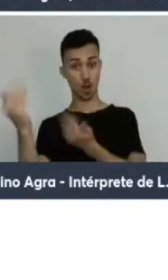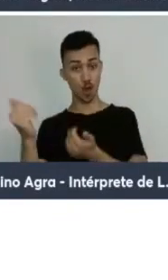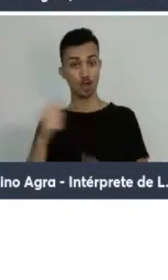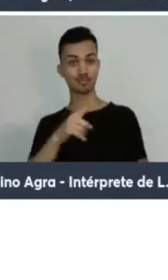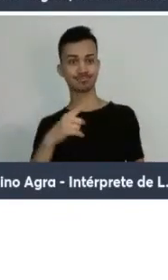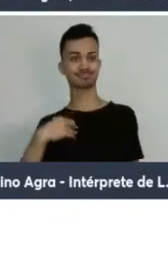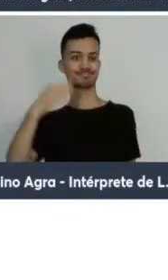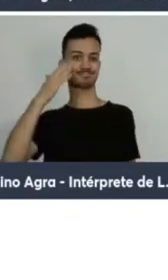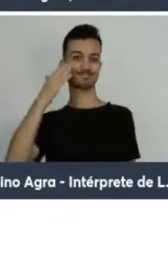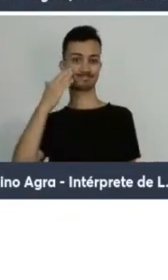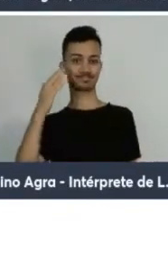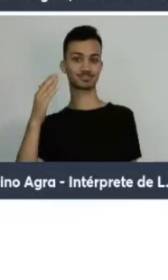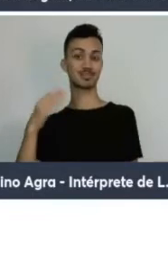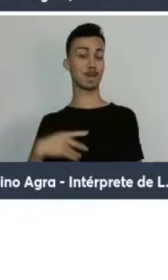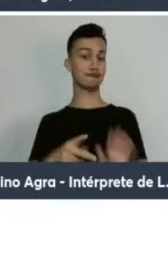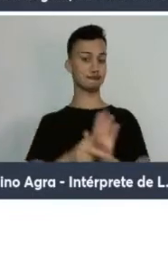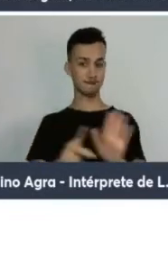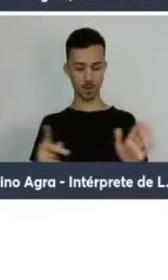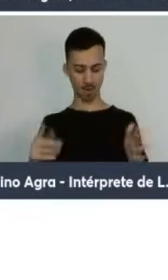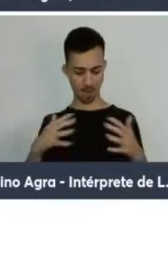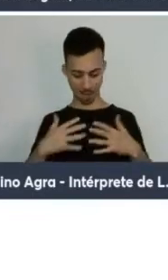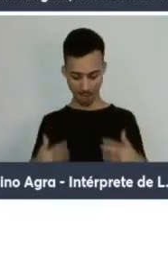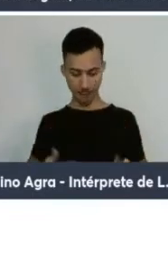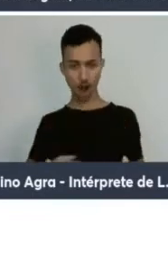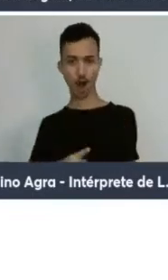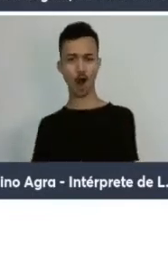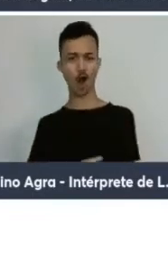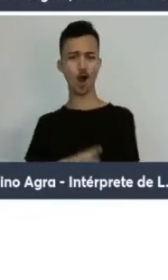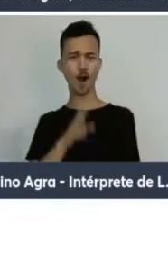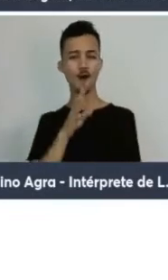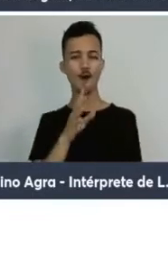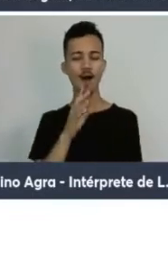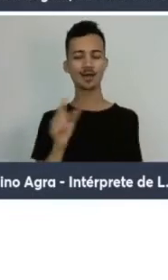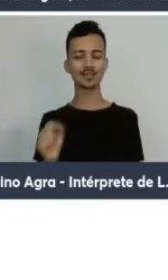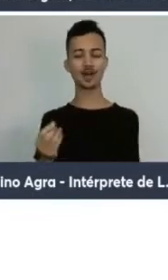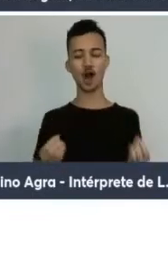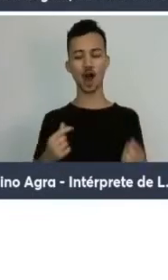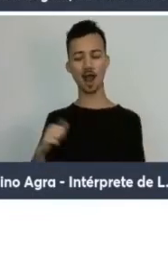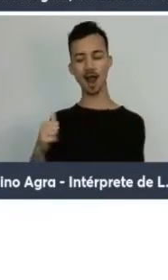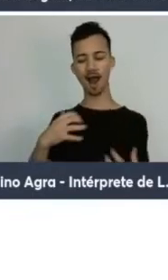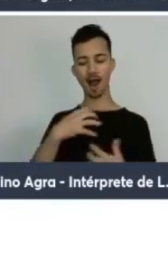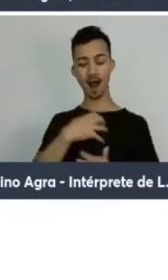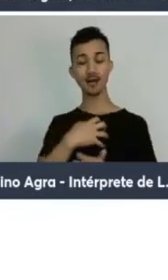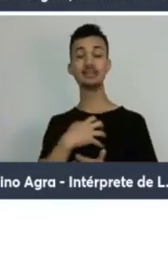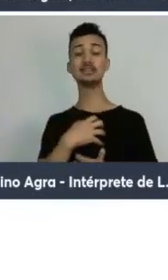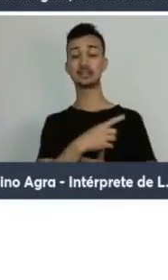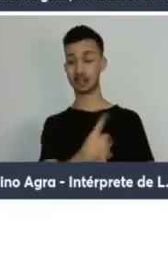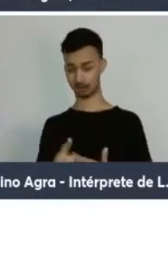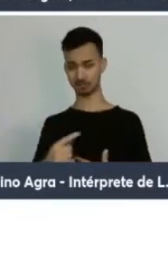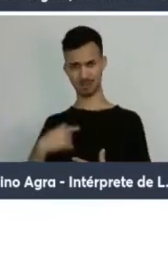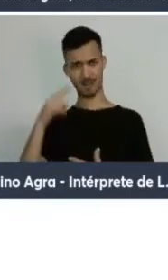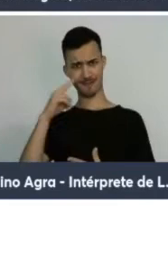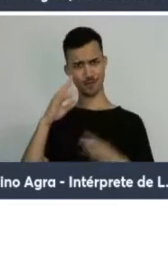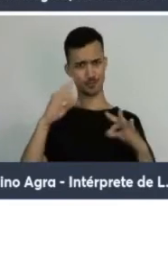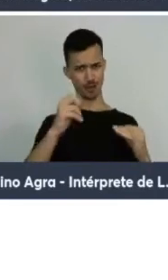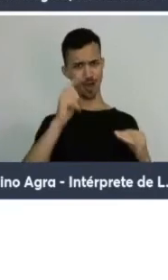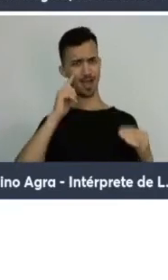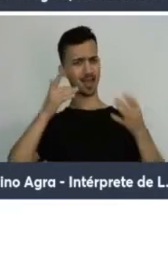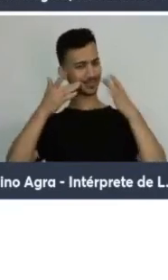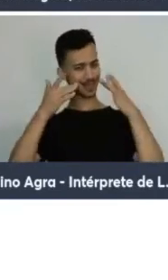descobrindo, né, a própria sexualidade, descobrindo esse universo também? Você chegou a ver, a frequentar essa cena do